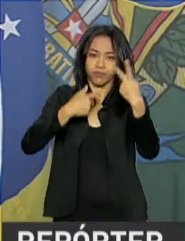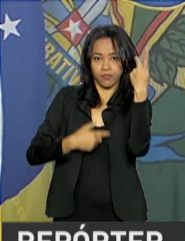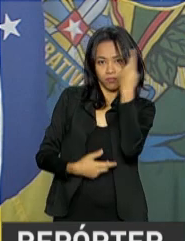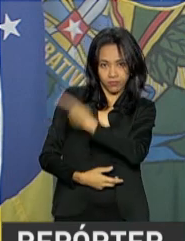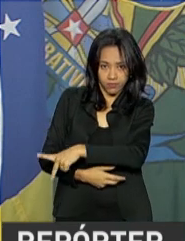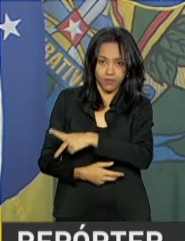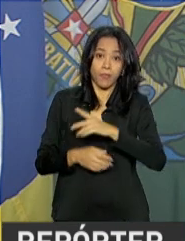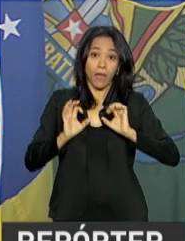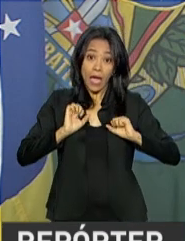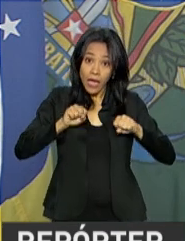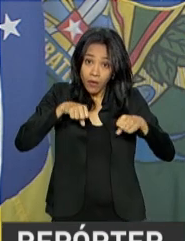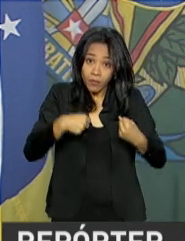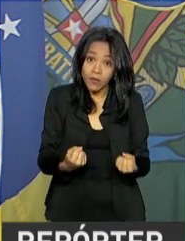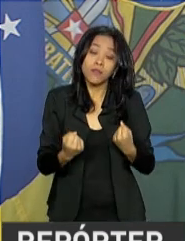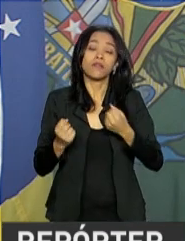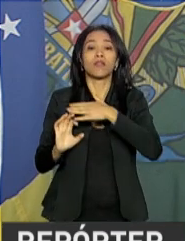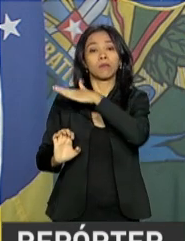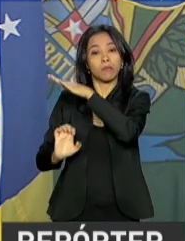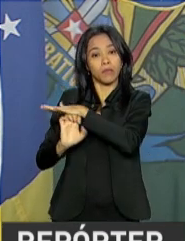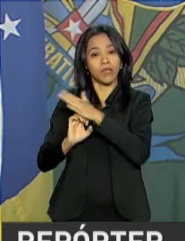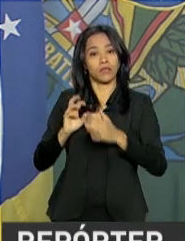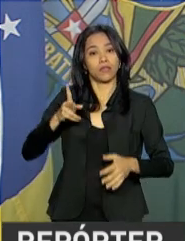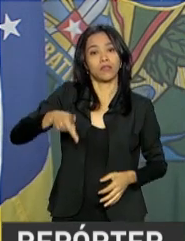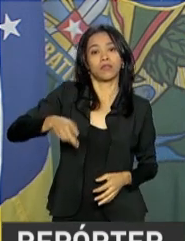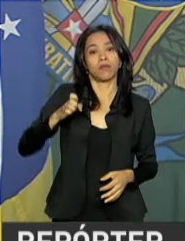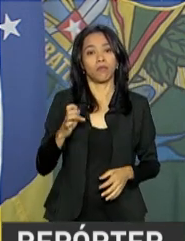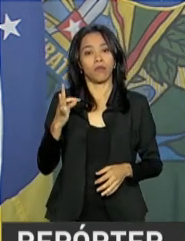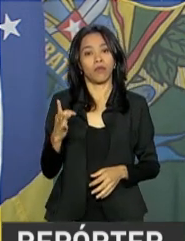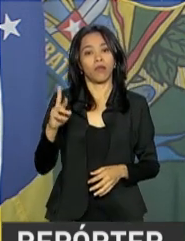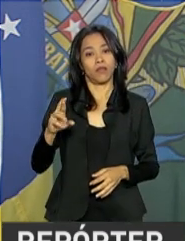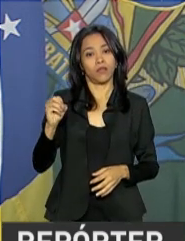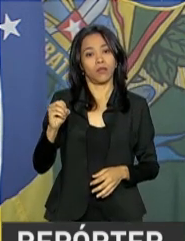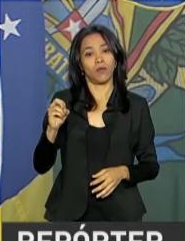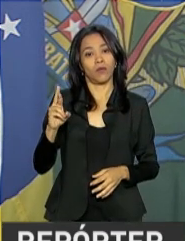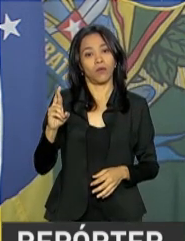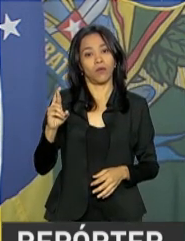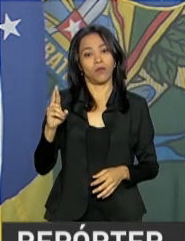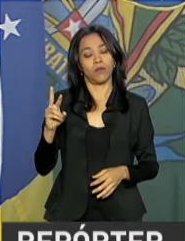da petrobras veio para ficar